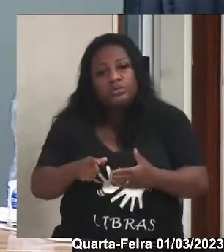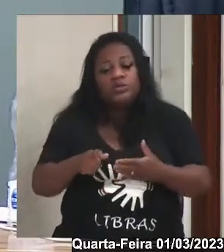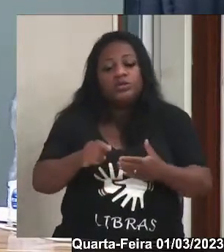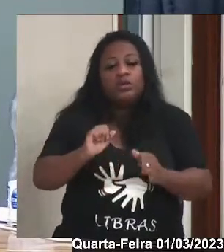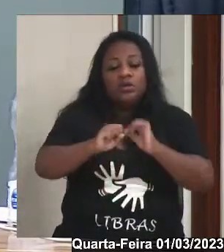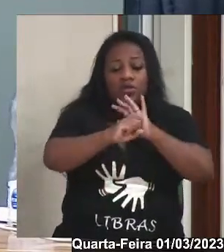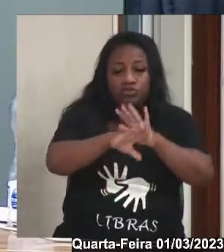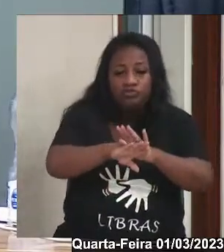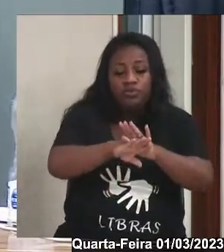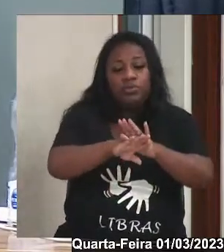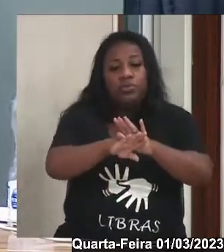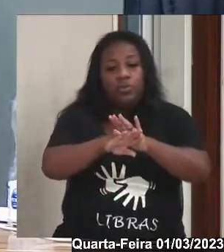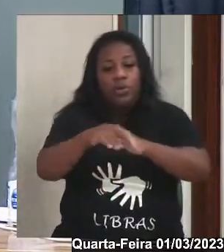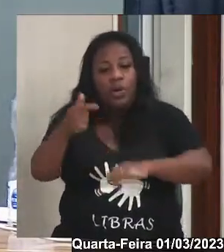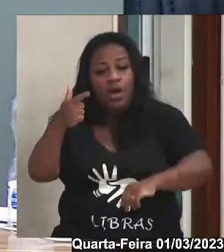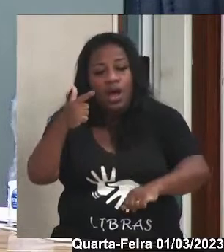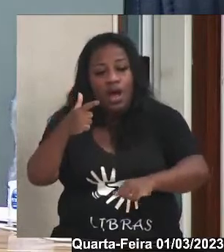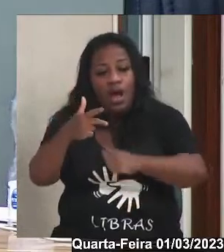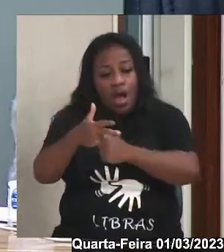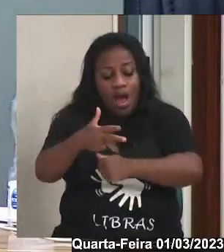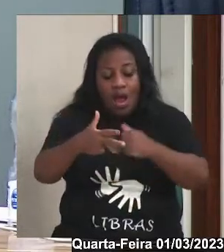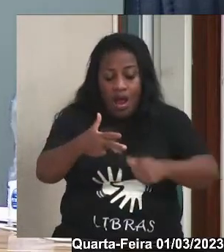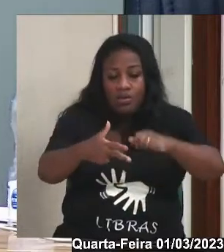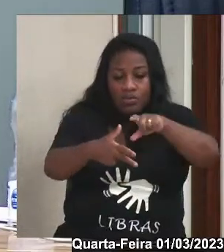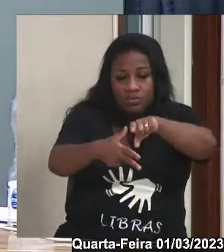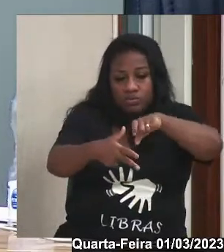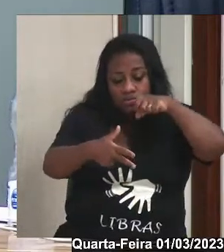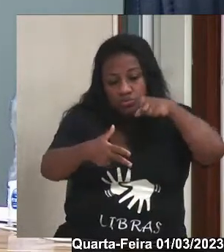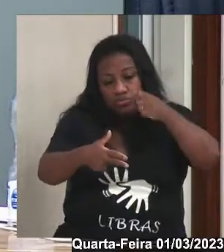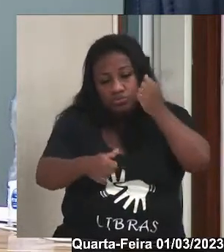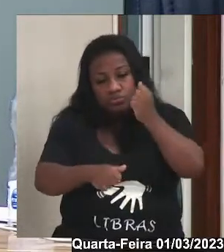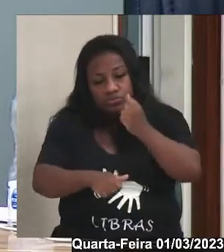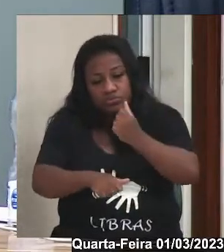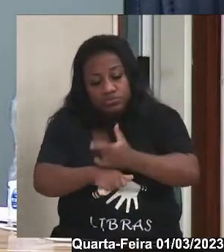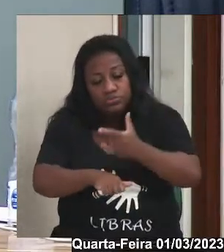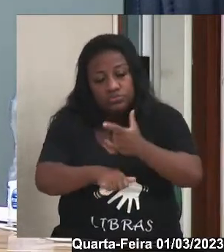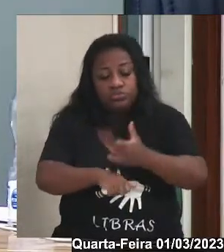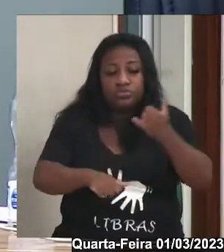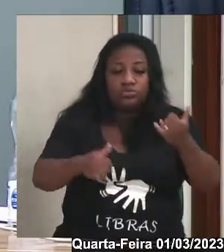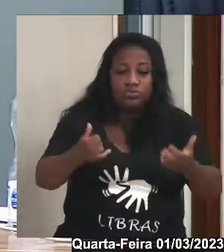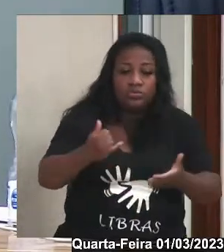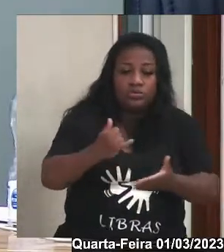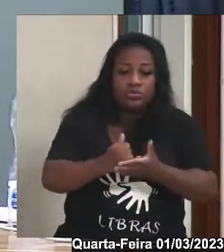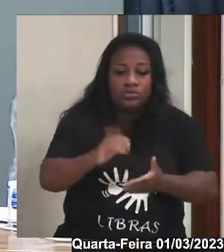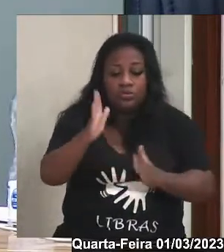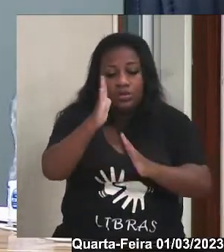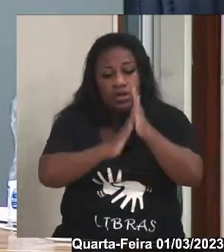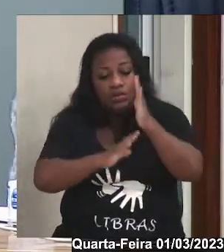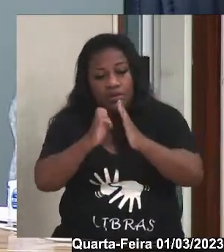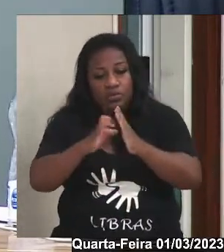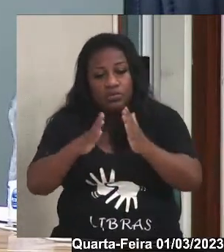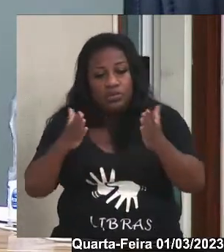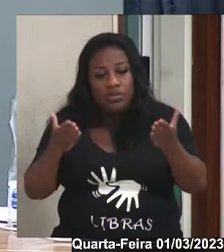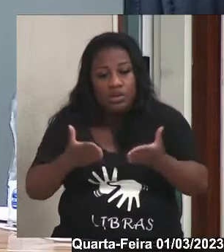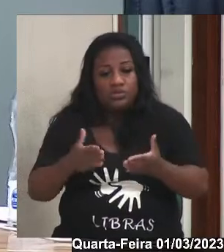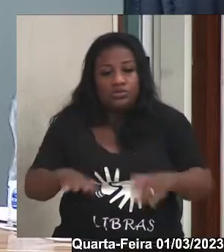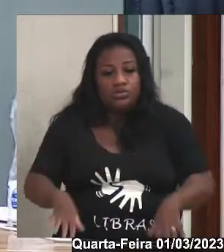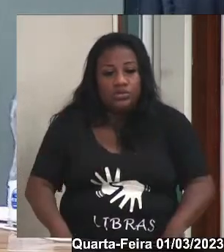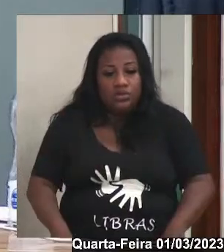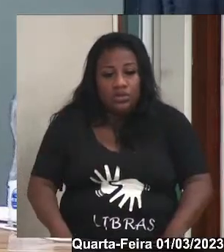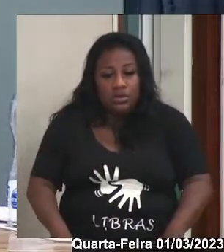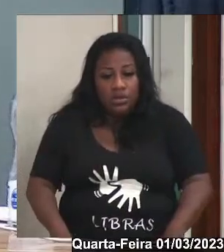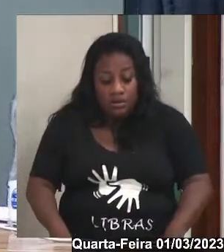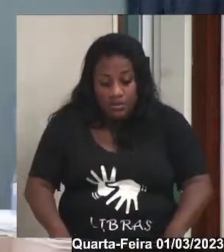40/2023. Indica ao chefe do Poder Executivo Municipal estudo para a criação de creche de idosos no município de Imbu das Artes.